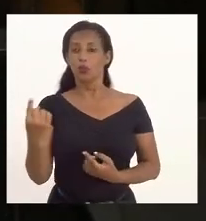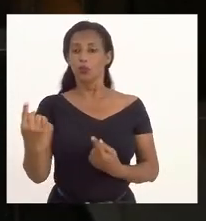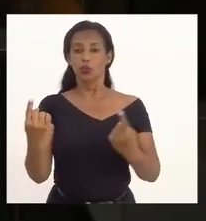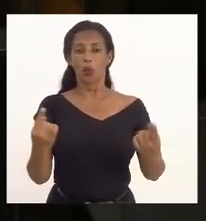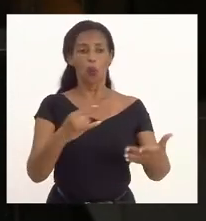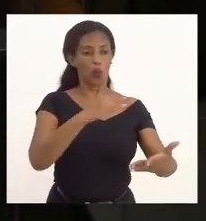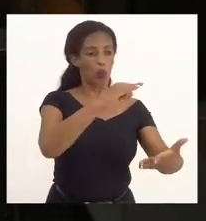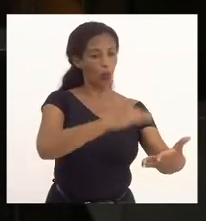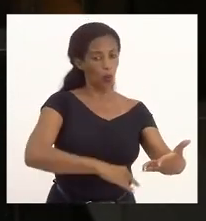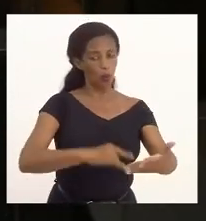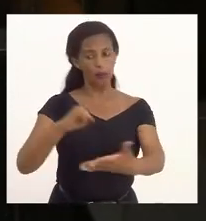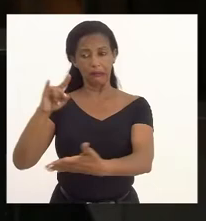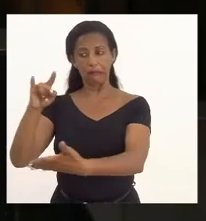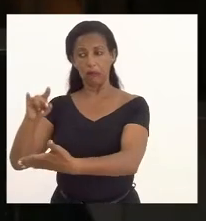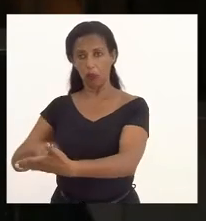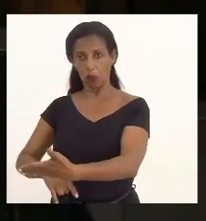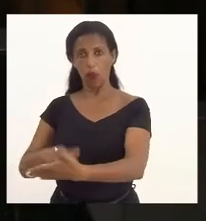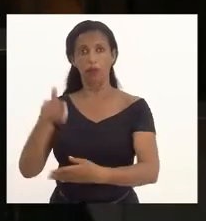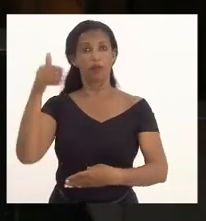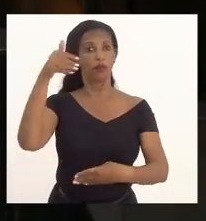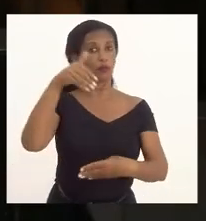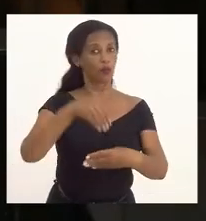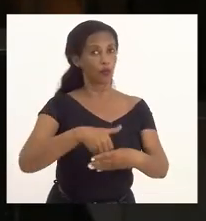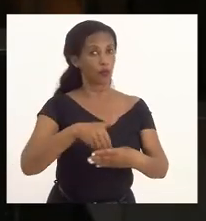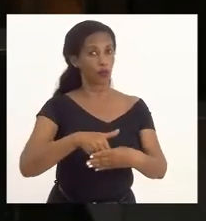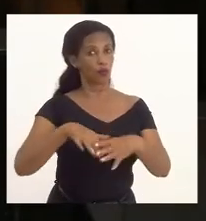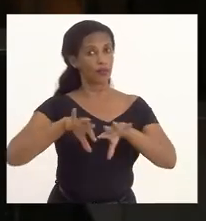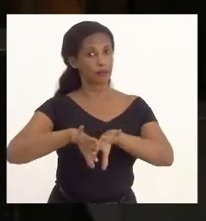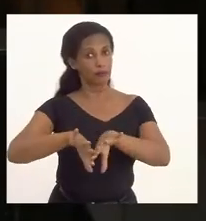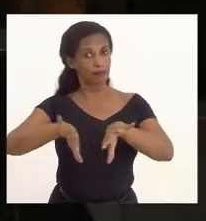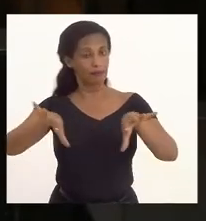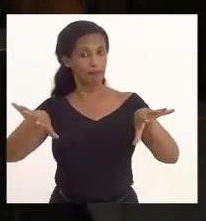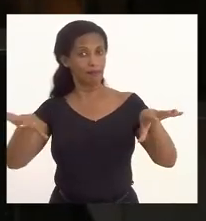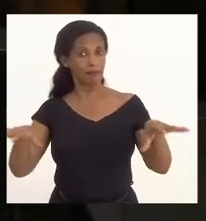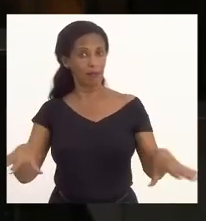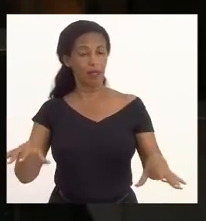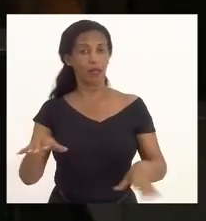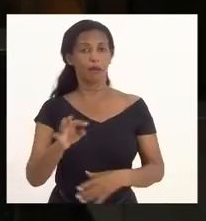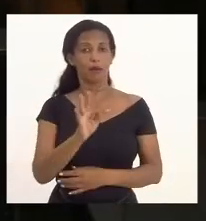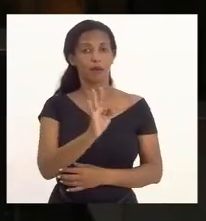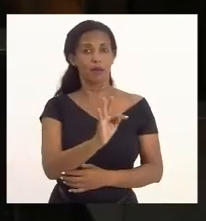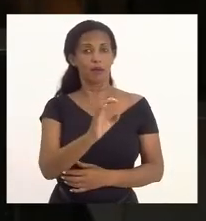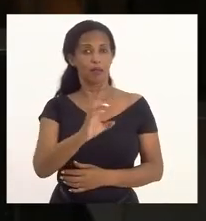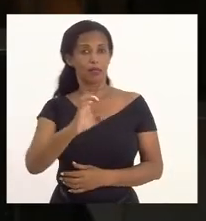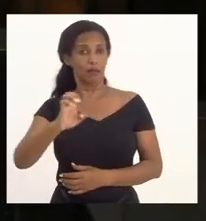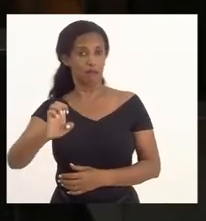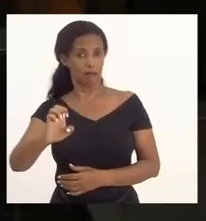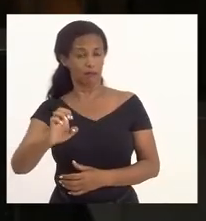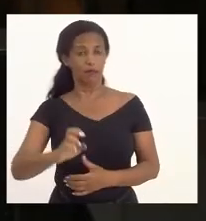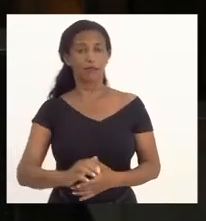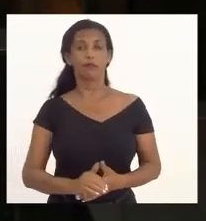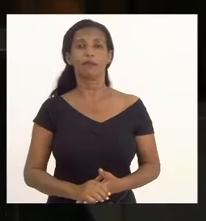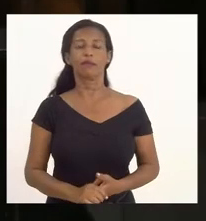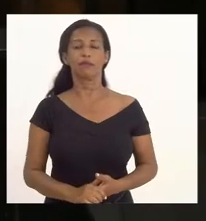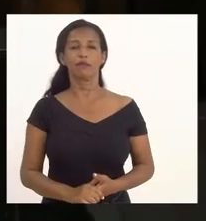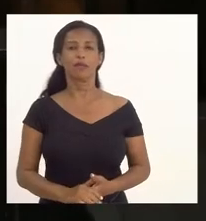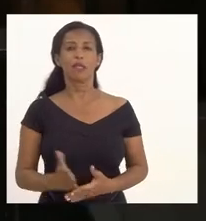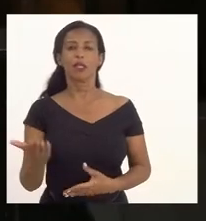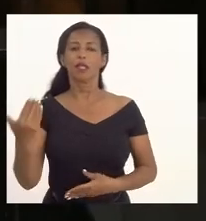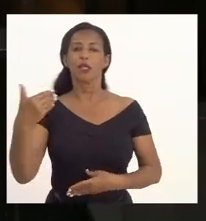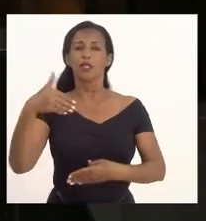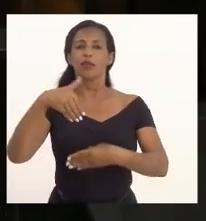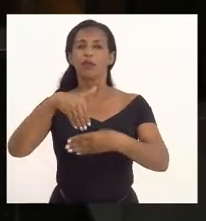contas foram votadas em separado pelo Tribunal de Contas do Estado, que